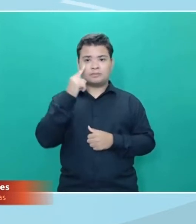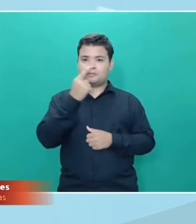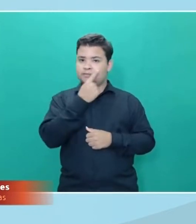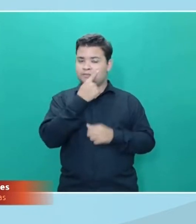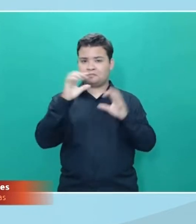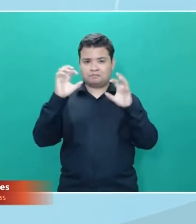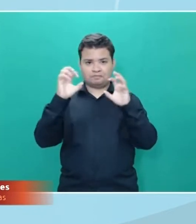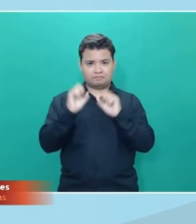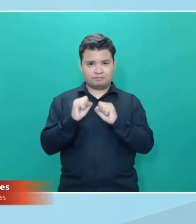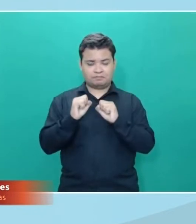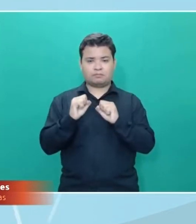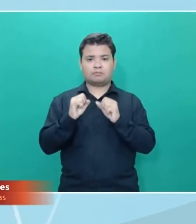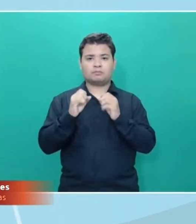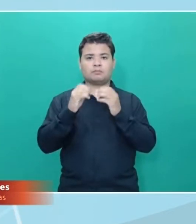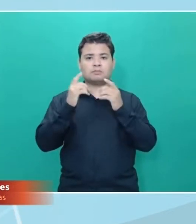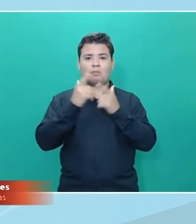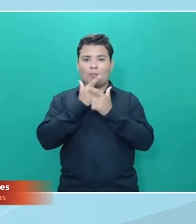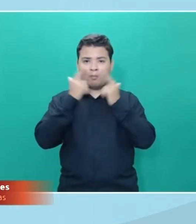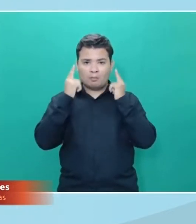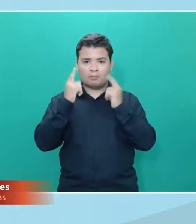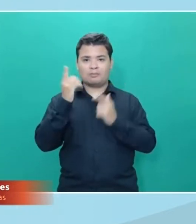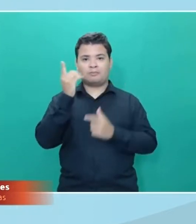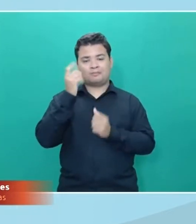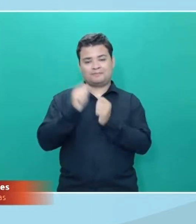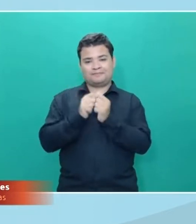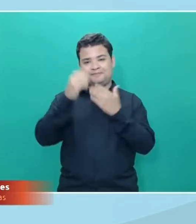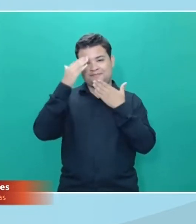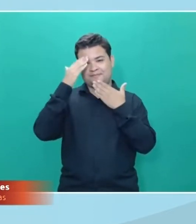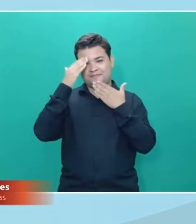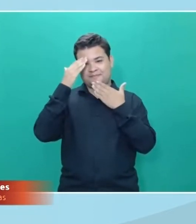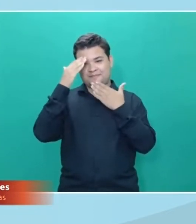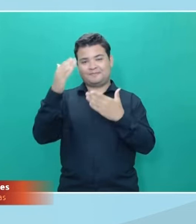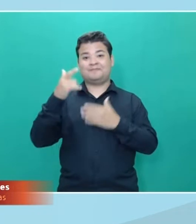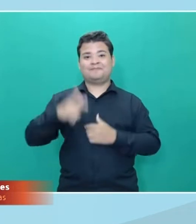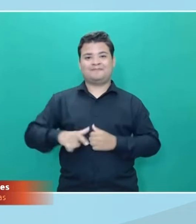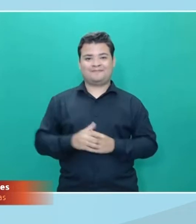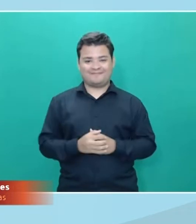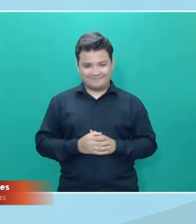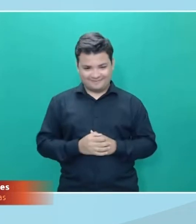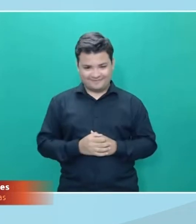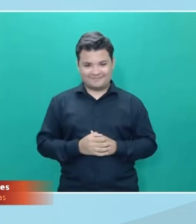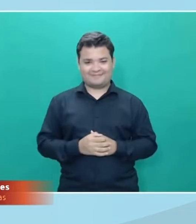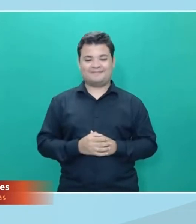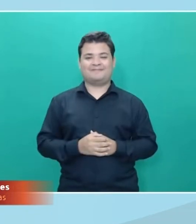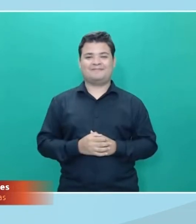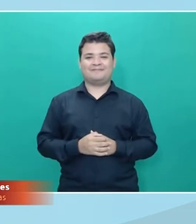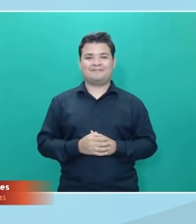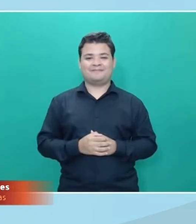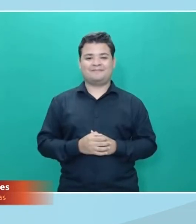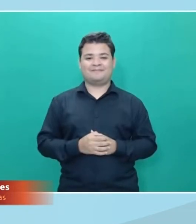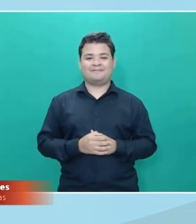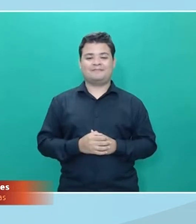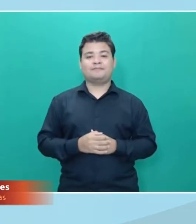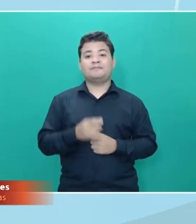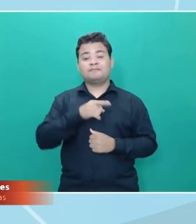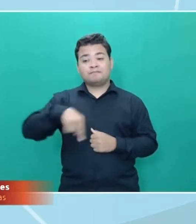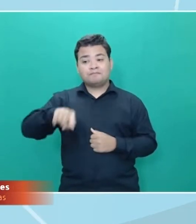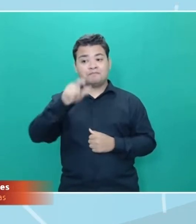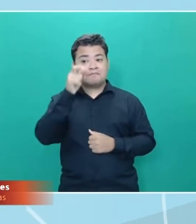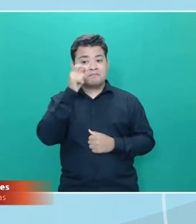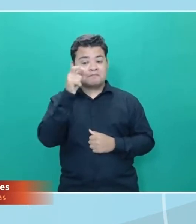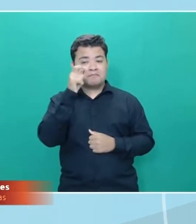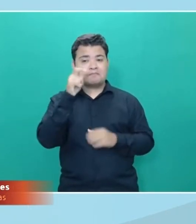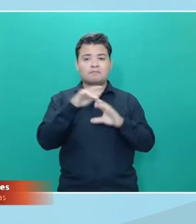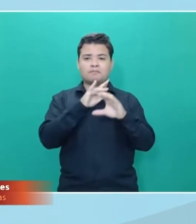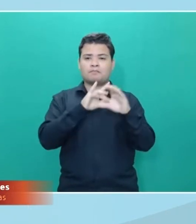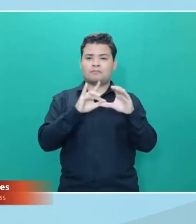e não usa barba. Muito obrigada pela sua presença, Diogo, aqui com a gente de novo. E você assiste a Conexões em diferentes